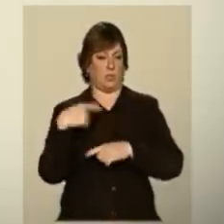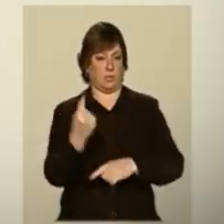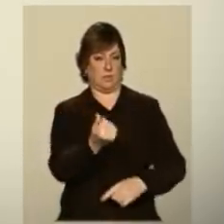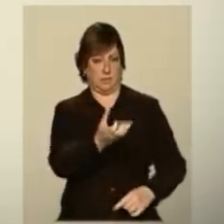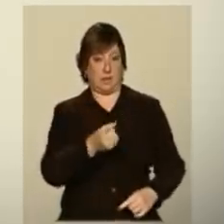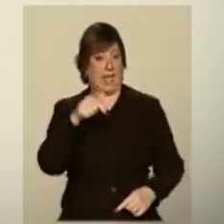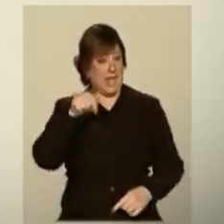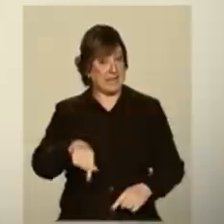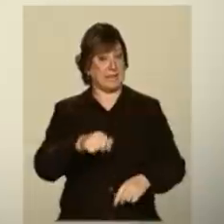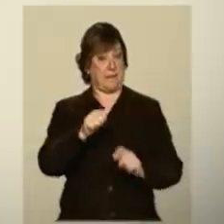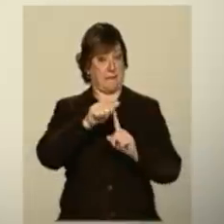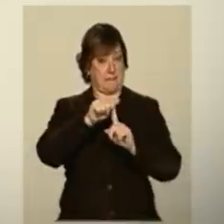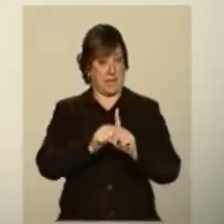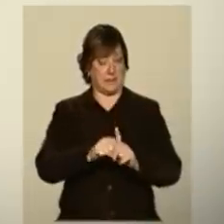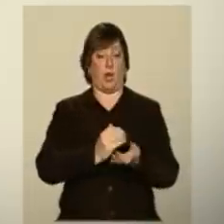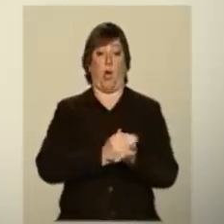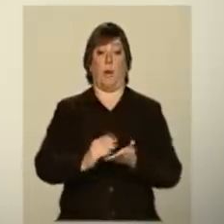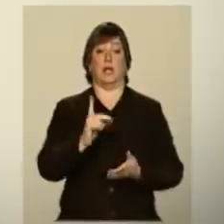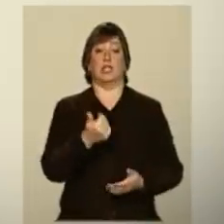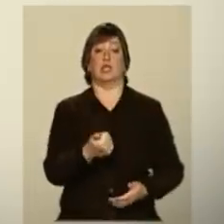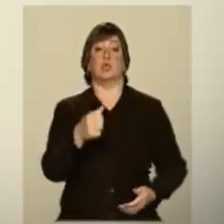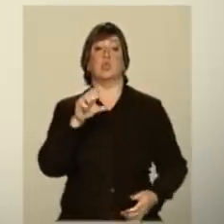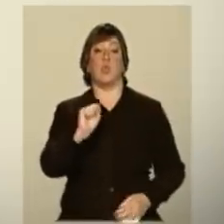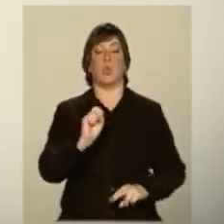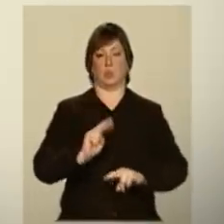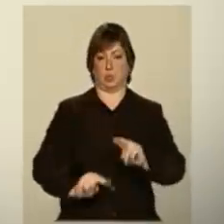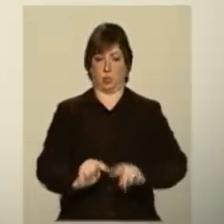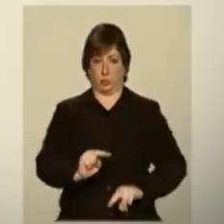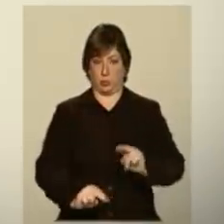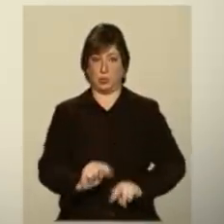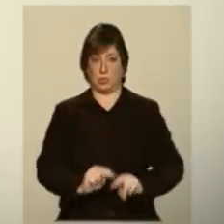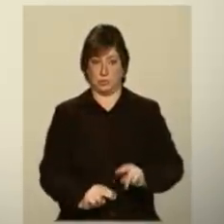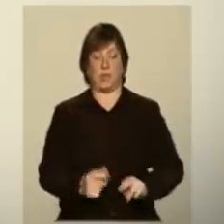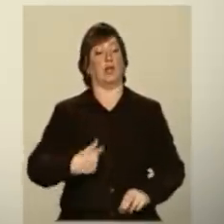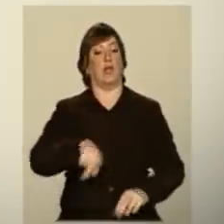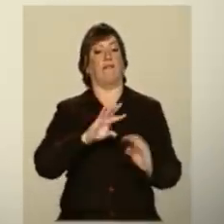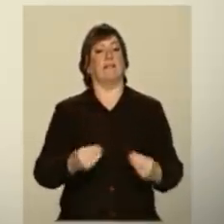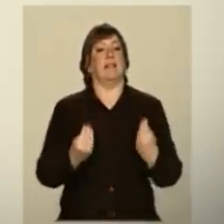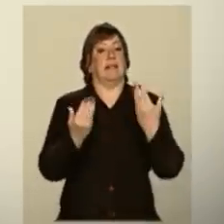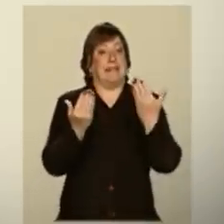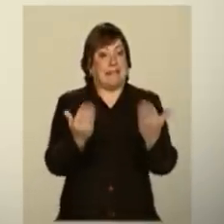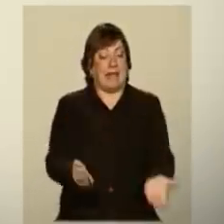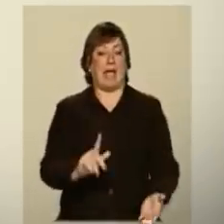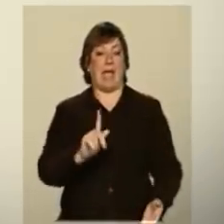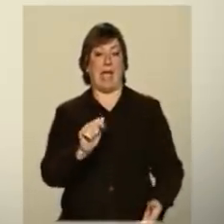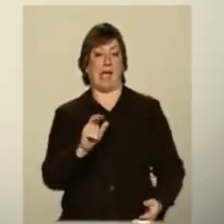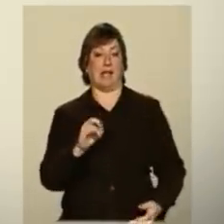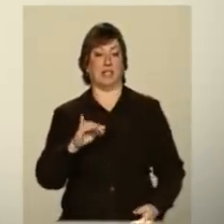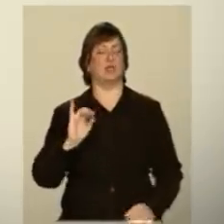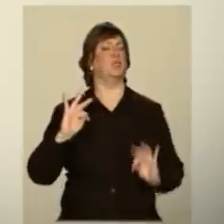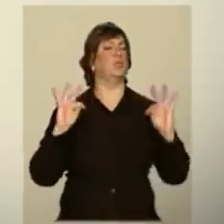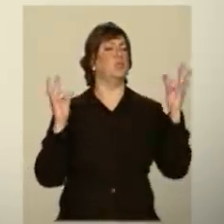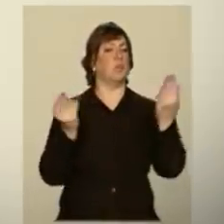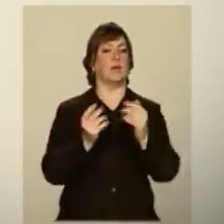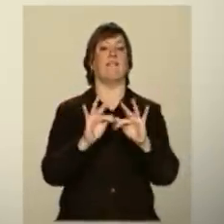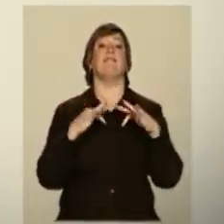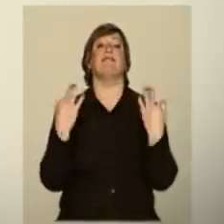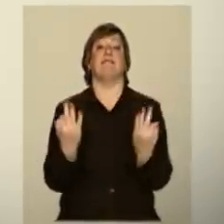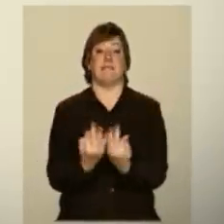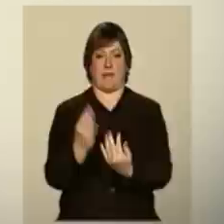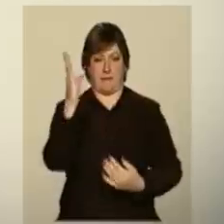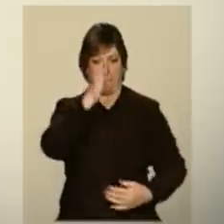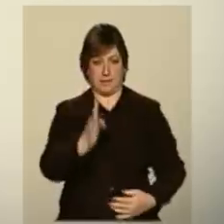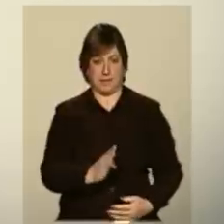este mês a partir do dia 18 de junho vamos garantir para toda a família brasileira que tenha